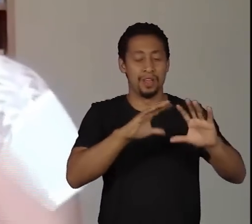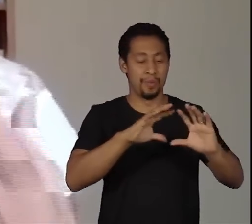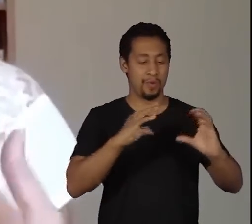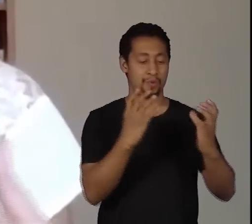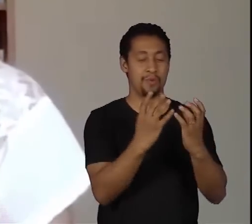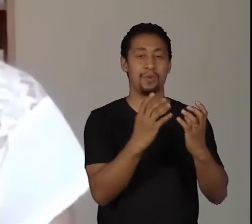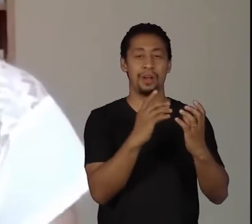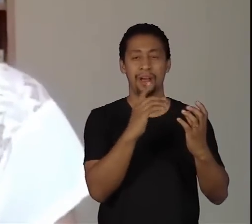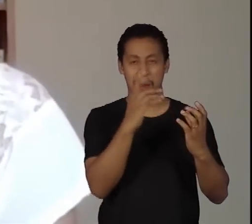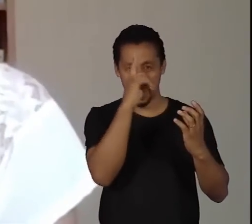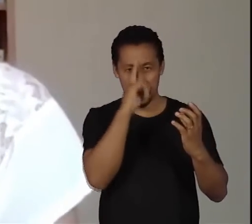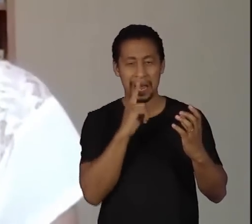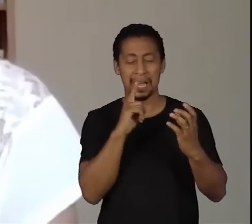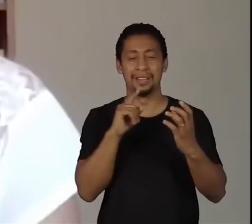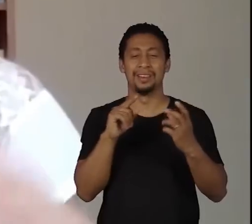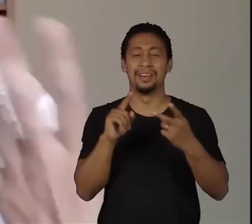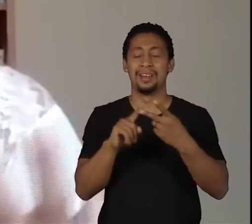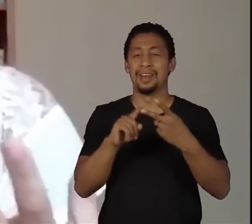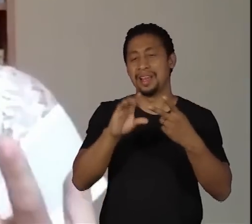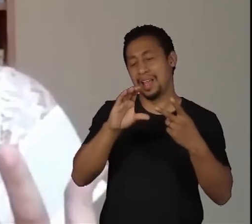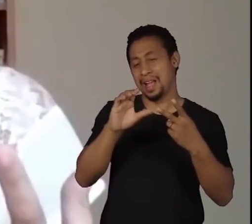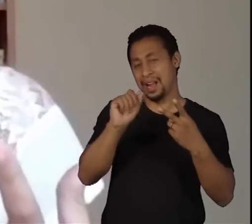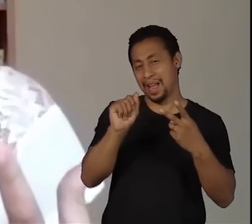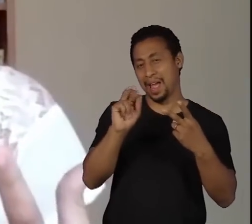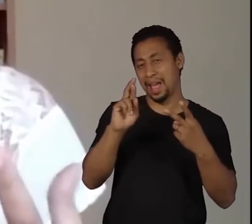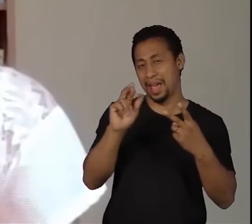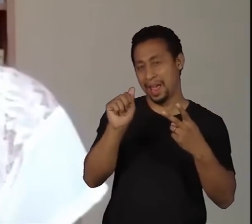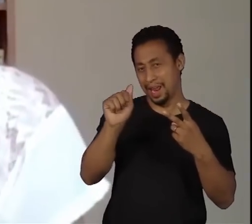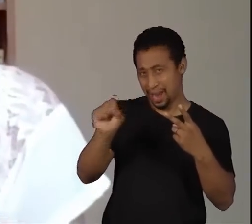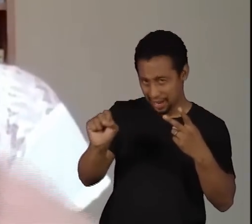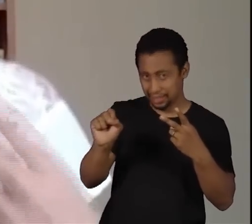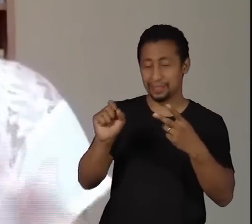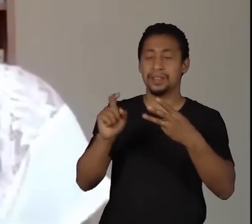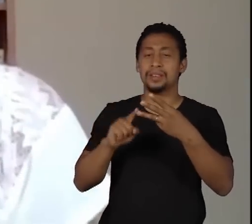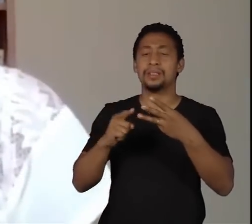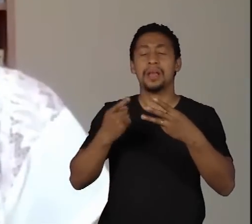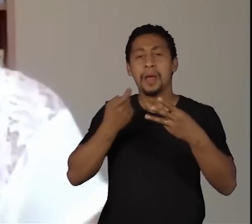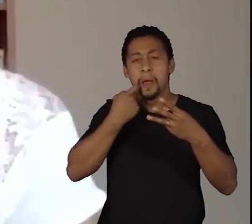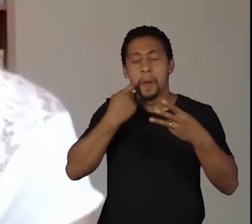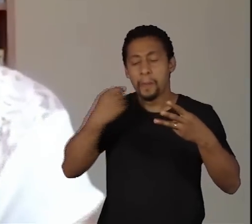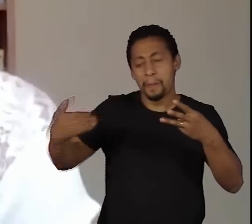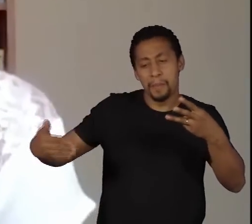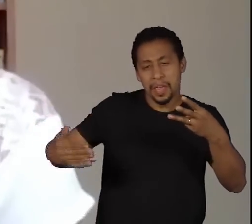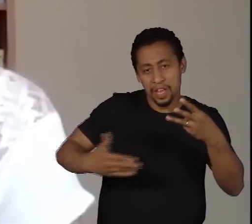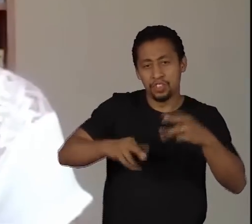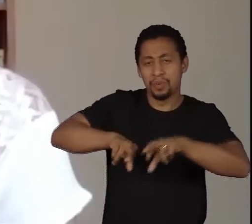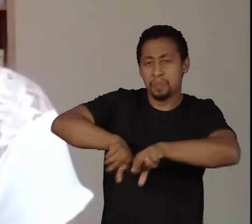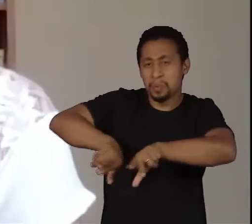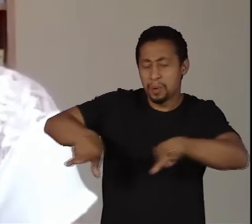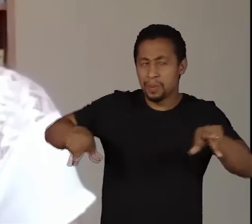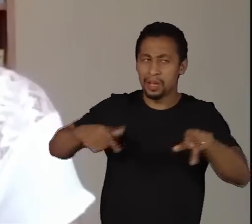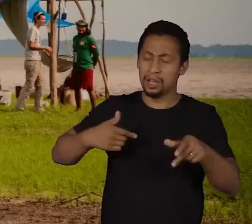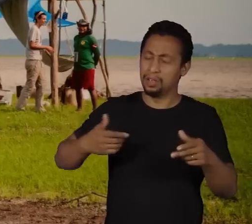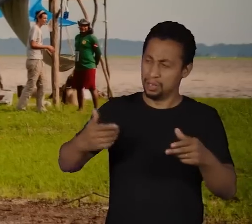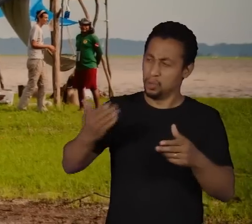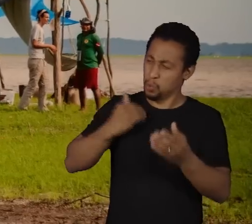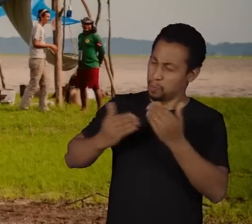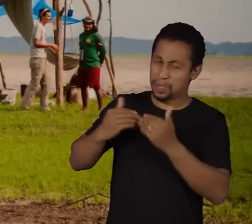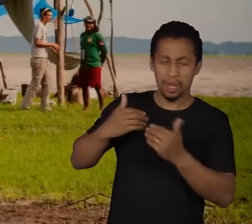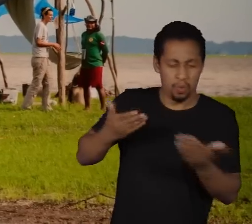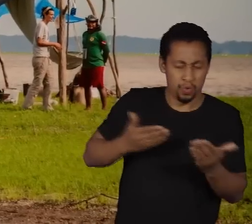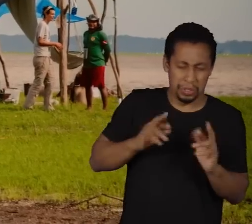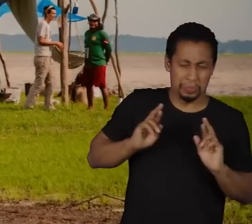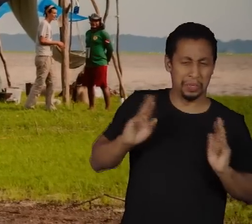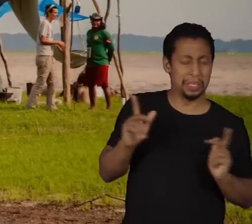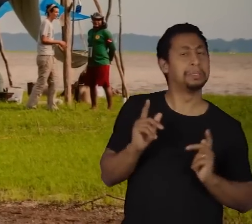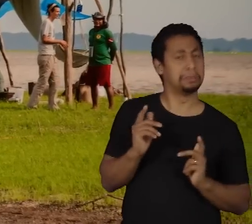de carás, muitos peixes de diferentes espécies, que faz a gente questionar sobre os nossos modelos de alimentação hoje, né?